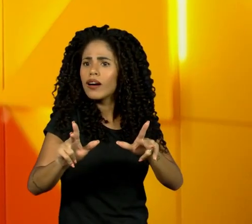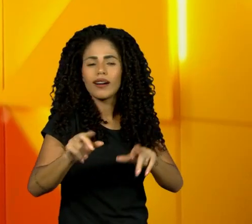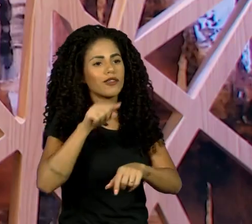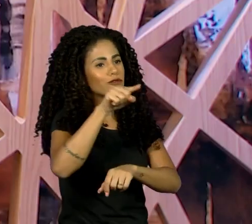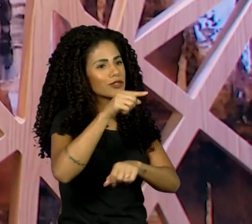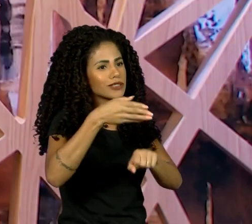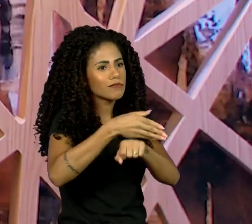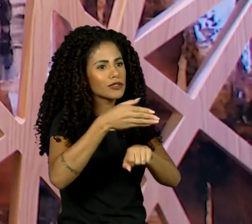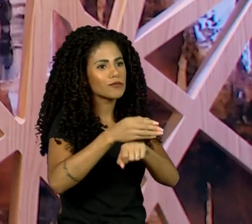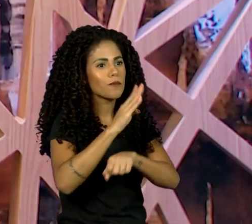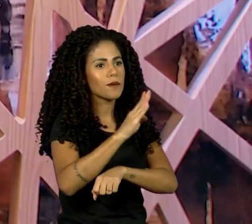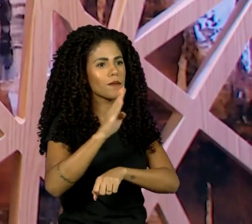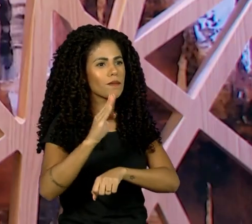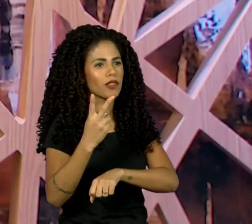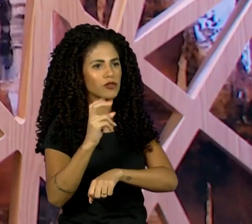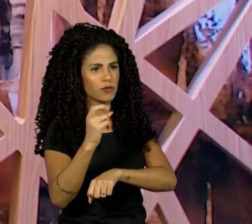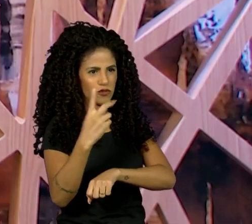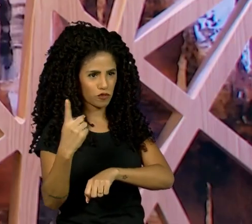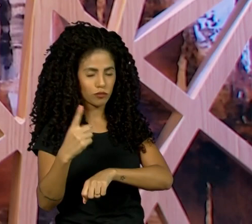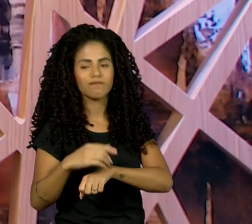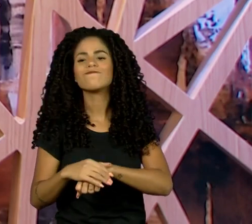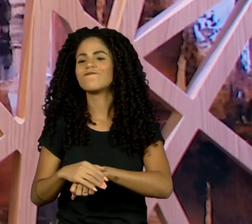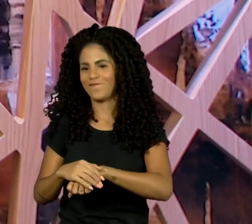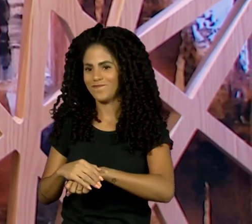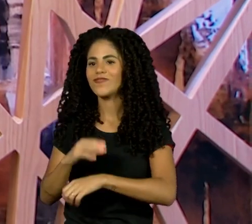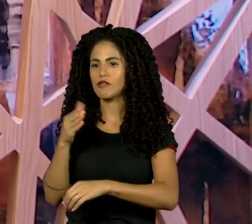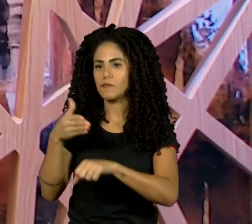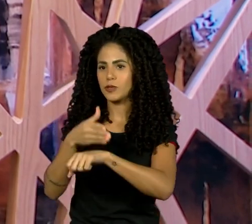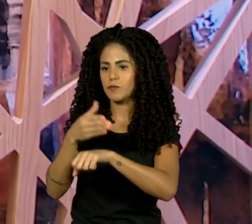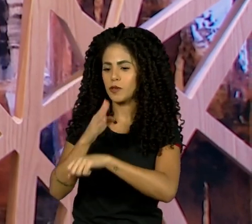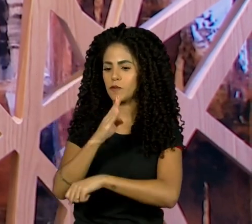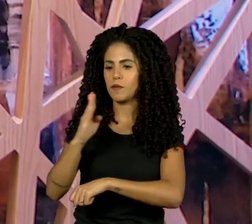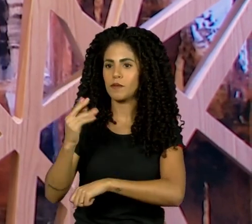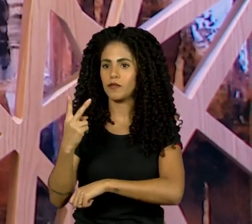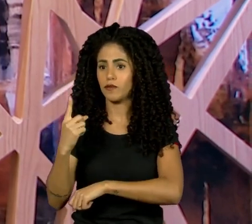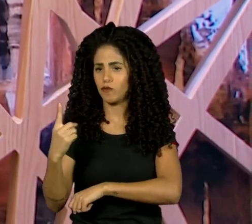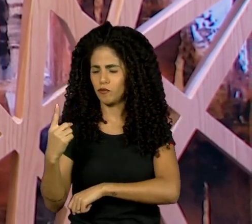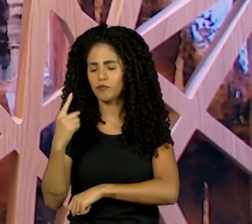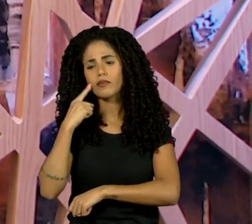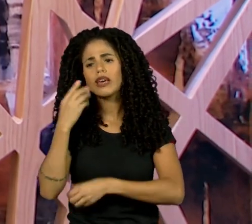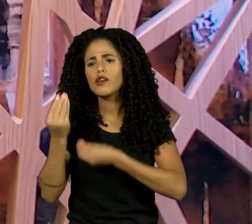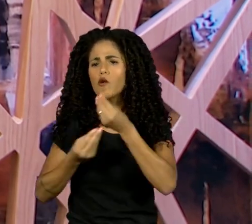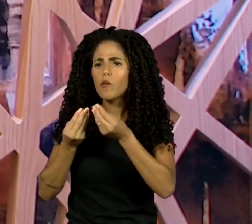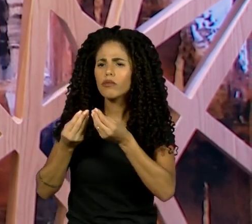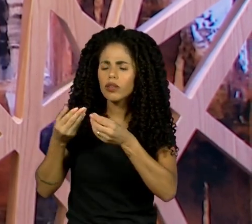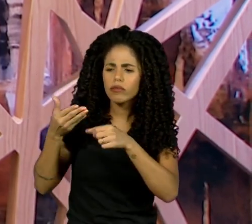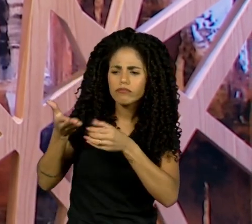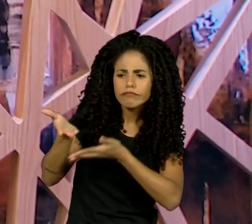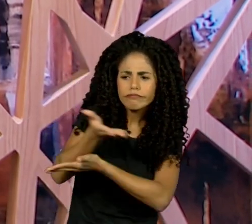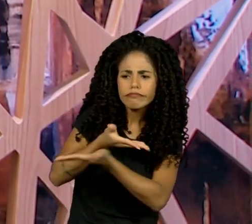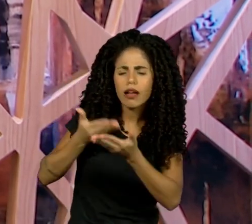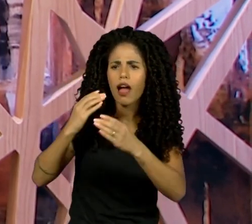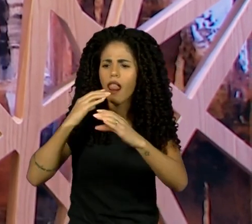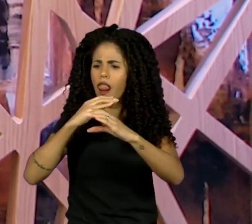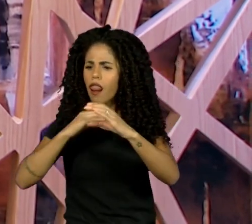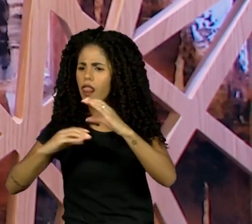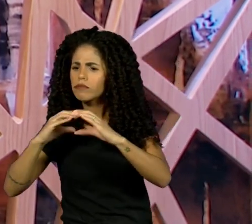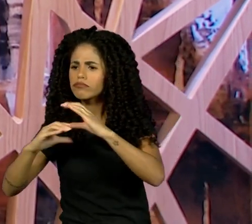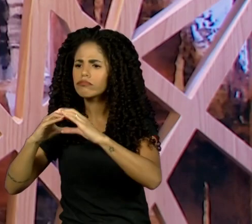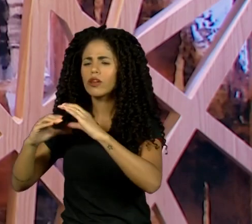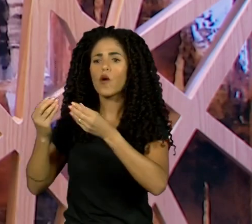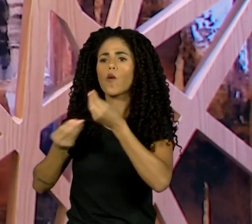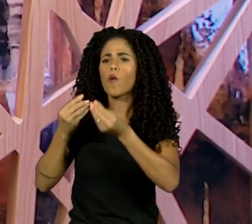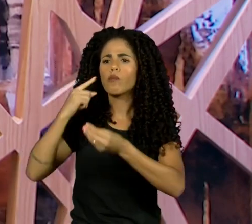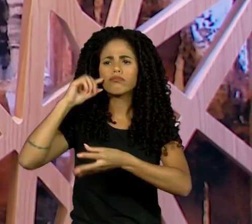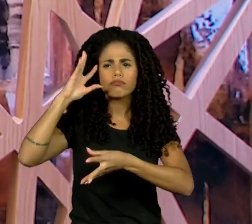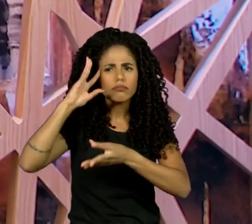2021, 21, é isso? Isso. Uhum. E aí eu tive que aprender a como me relacionar com essas marcas e principalmente entender